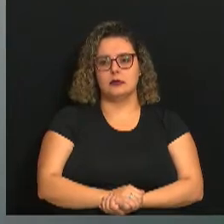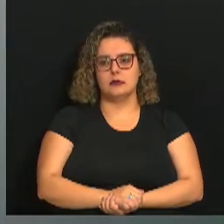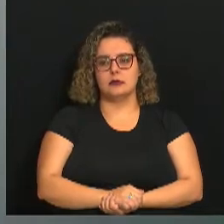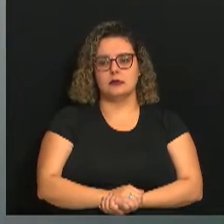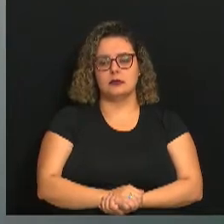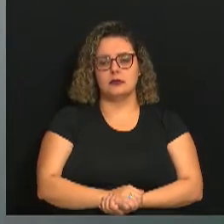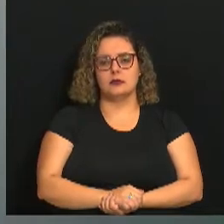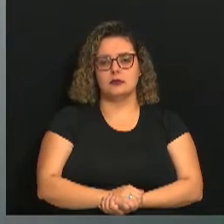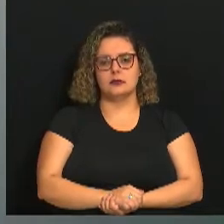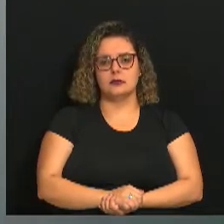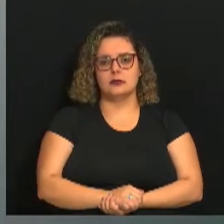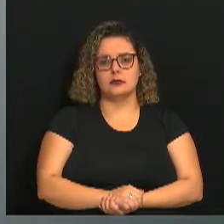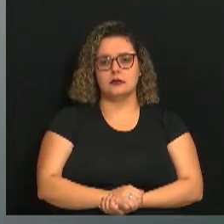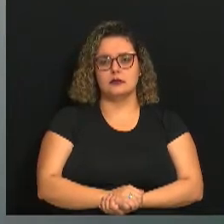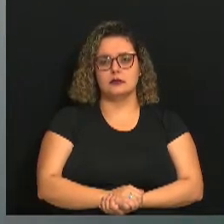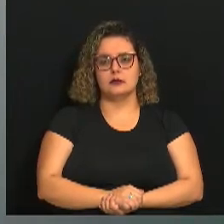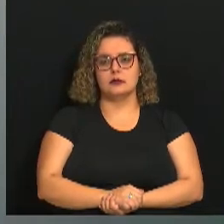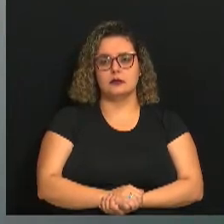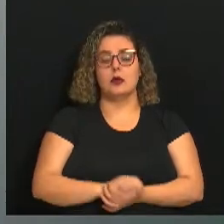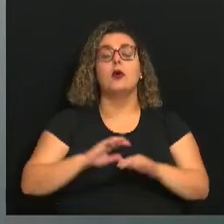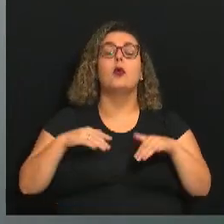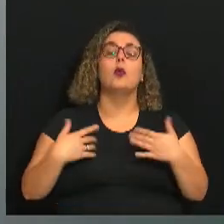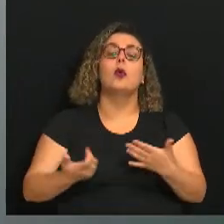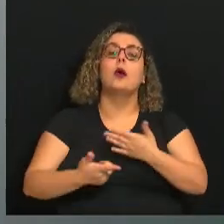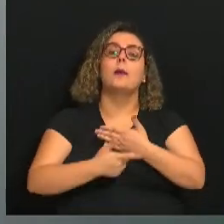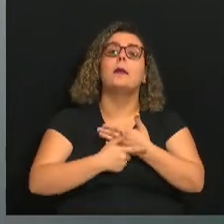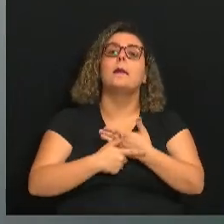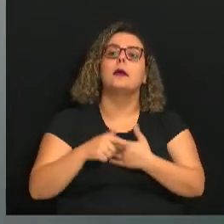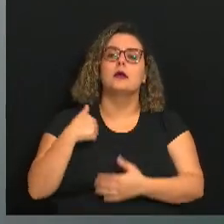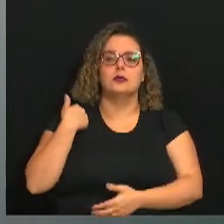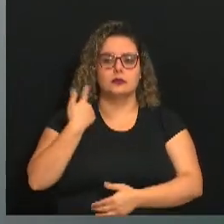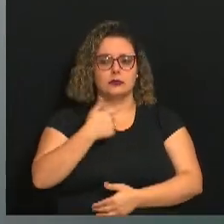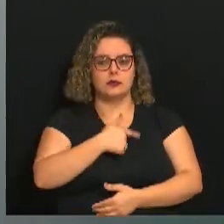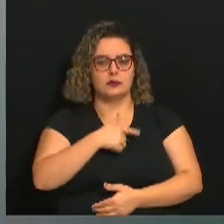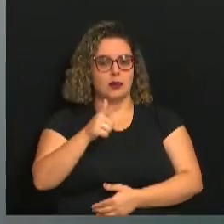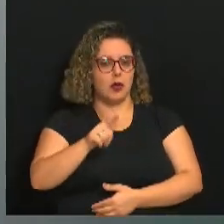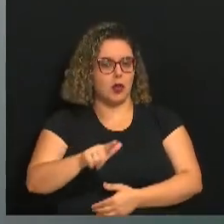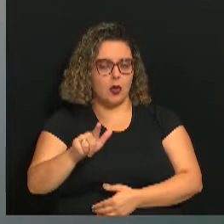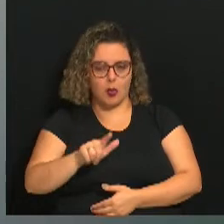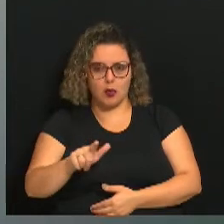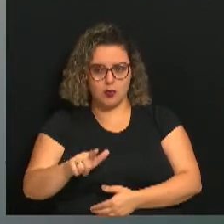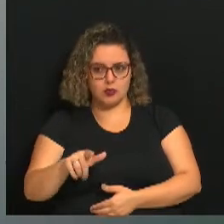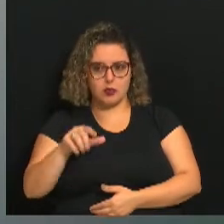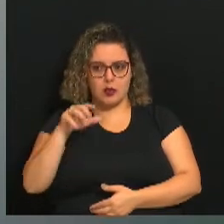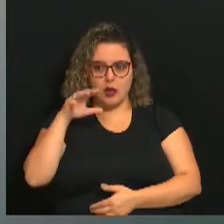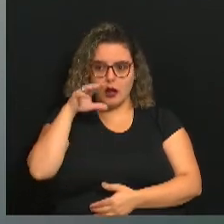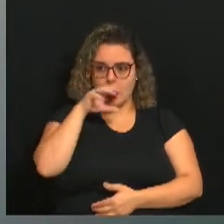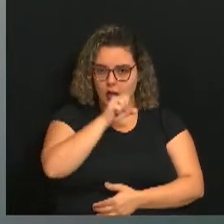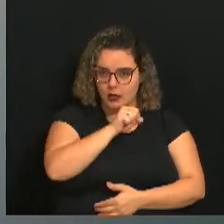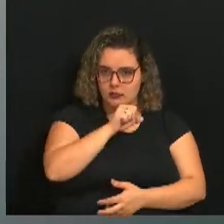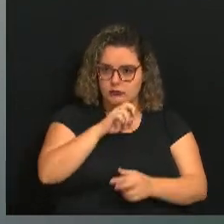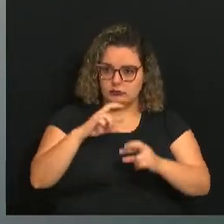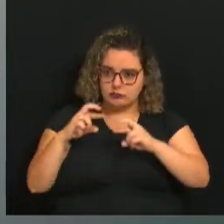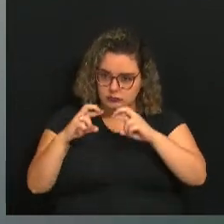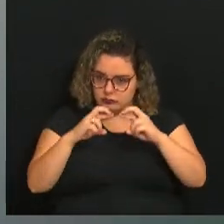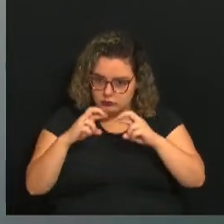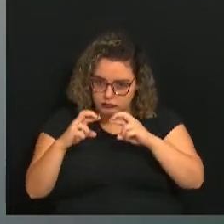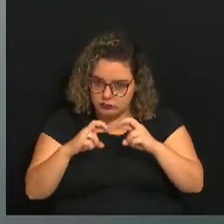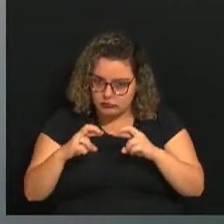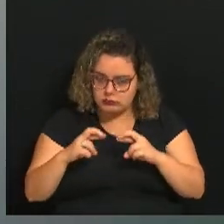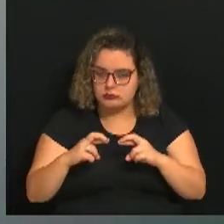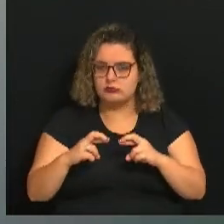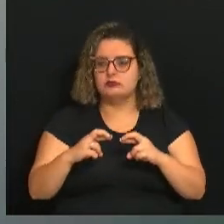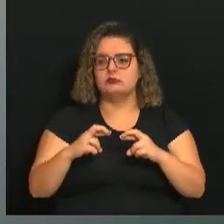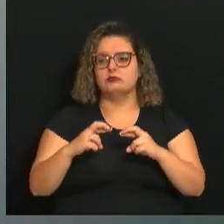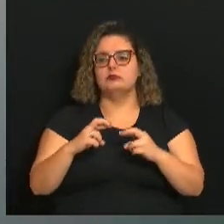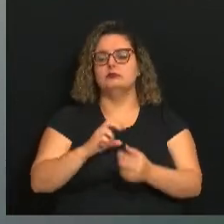o que a gente é o papel nosso? Imediatamente, a gente, como fiscalizador disso, nós